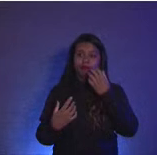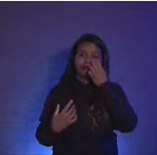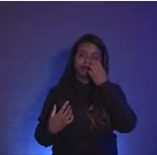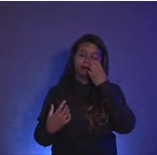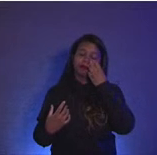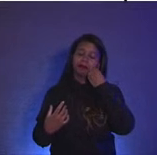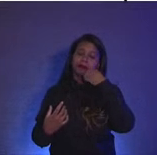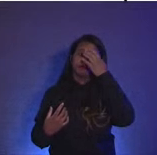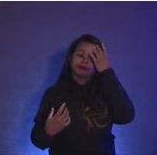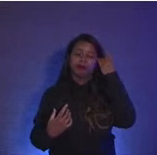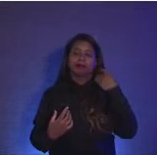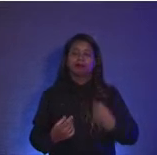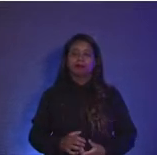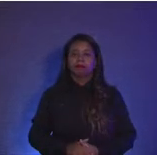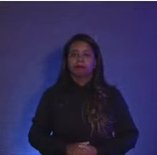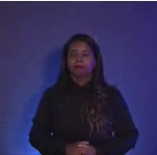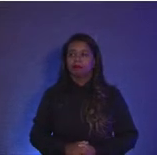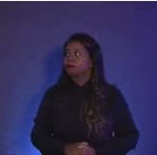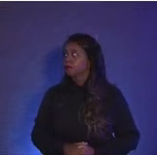Outro lado.